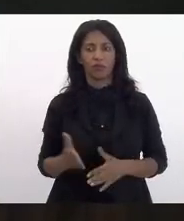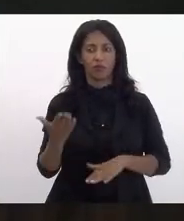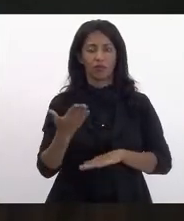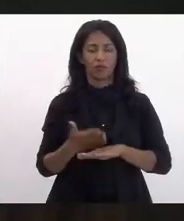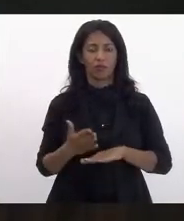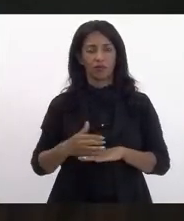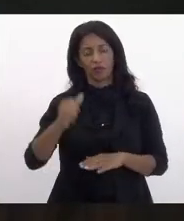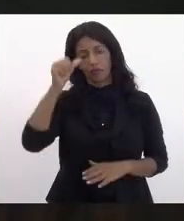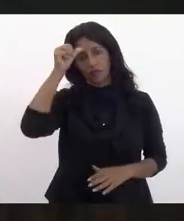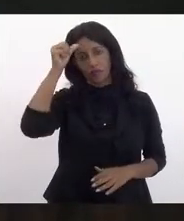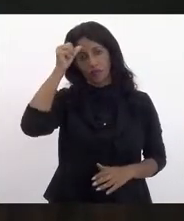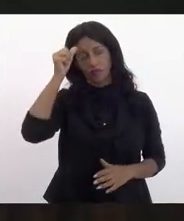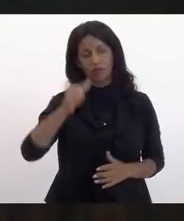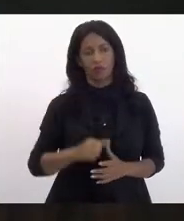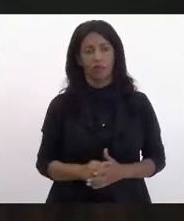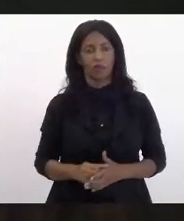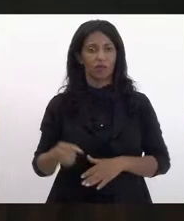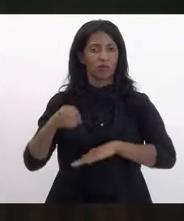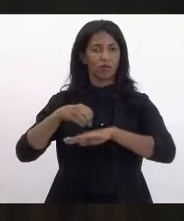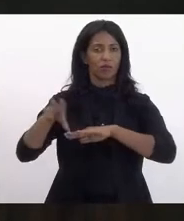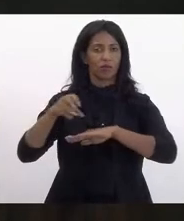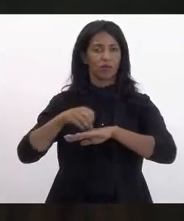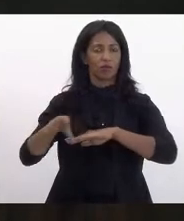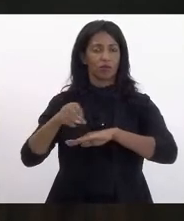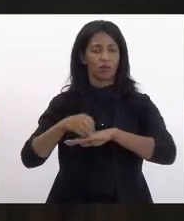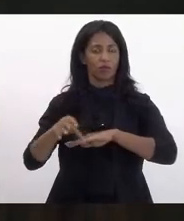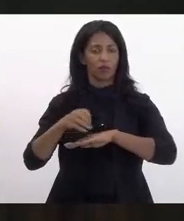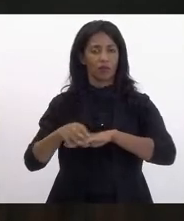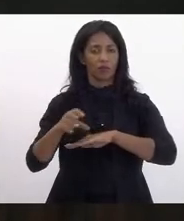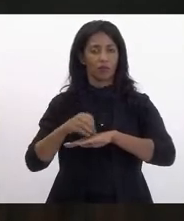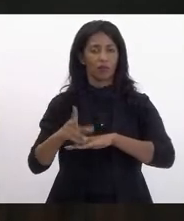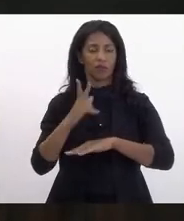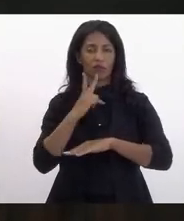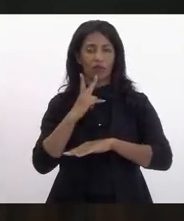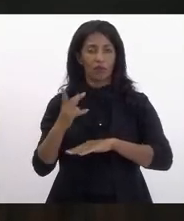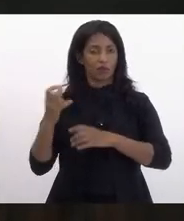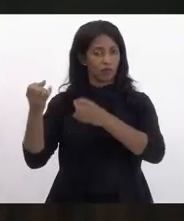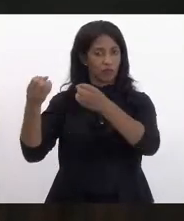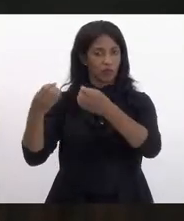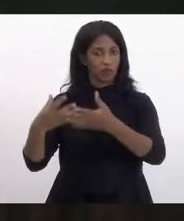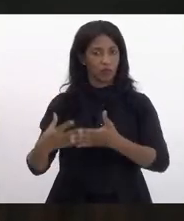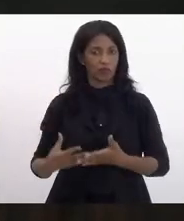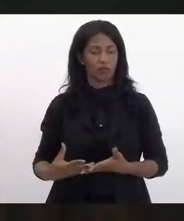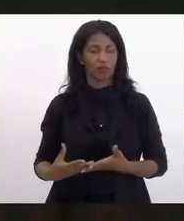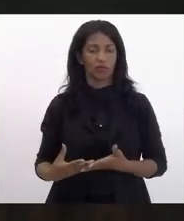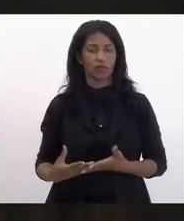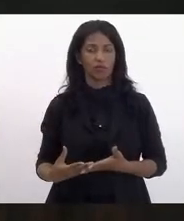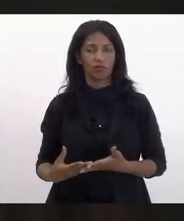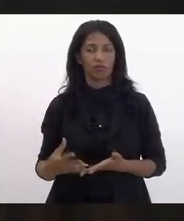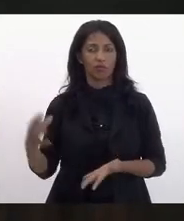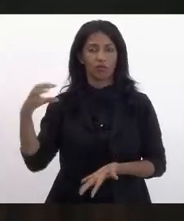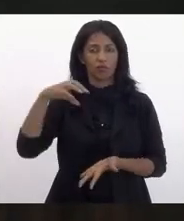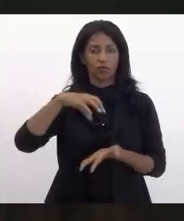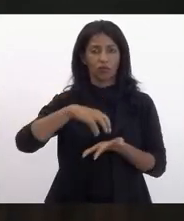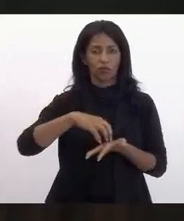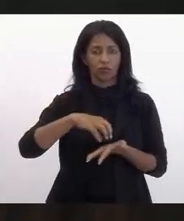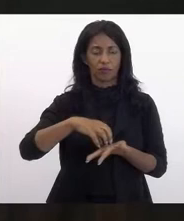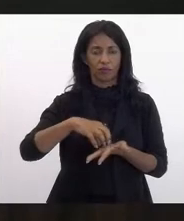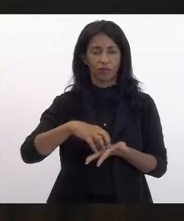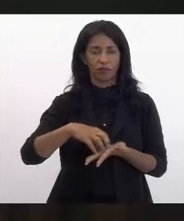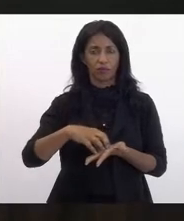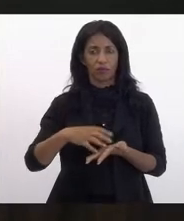exercício, Cláudio Castro, o envio de mensagem dispondo sobre a reativação do Centro